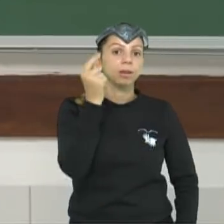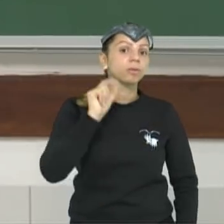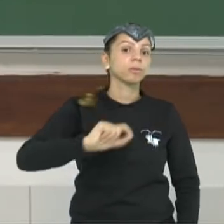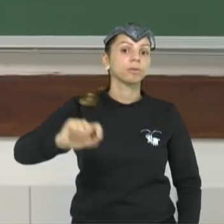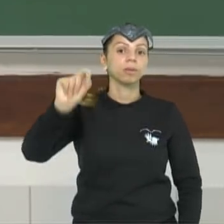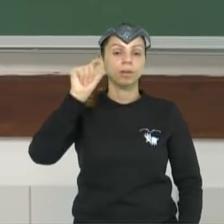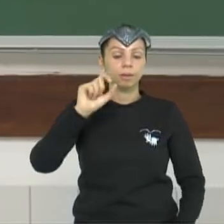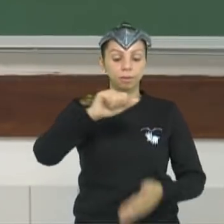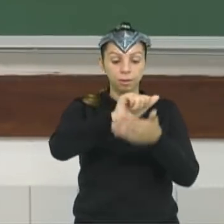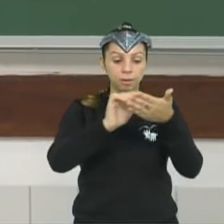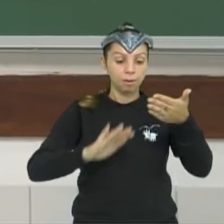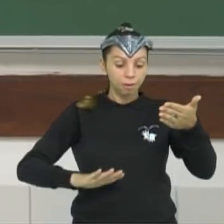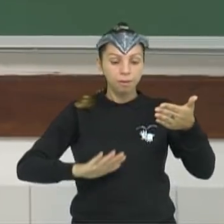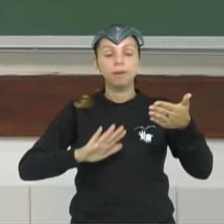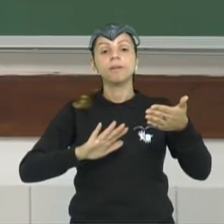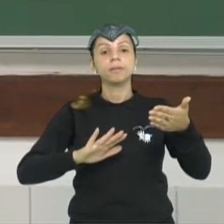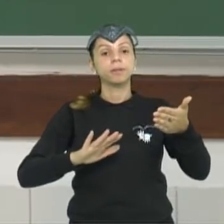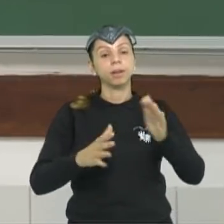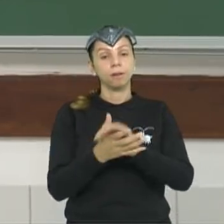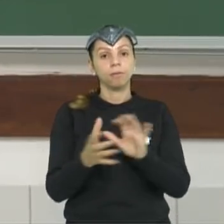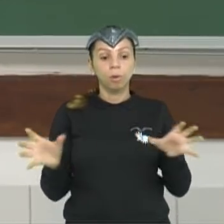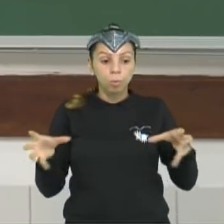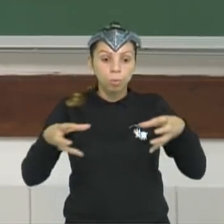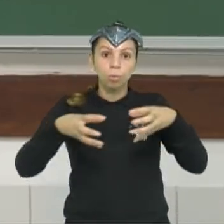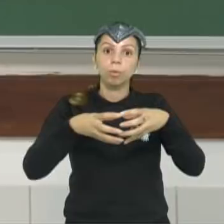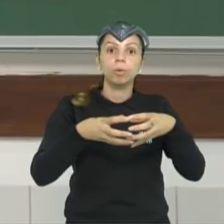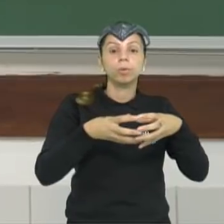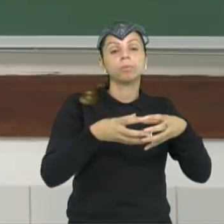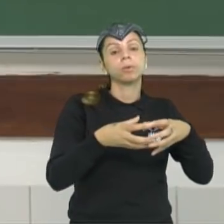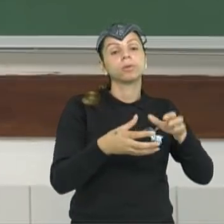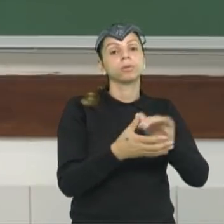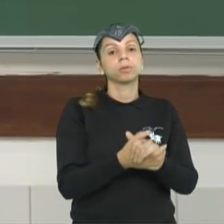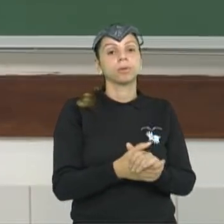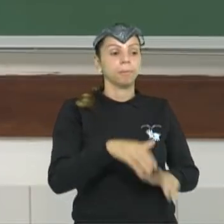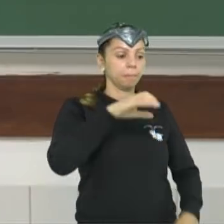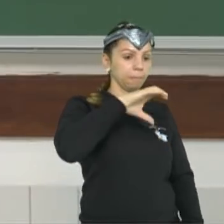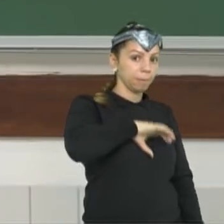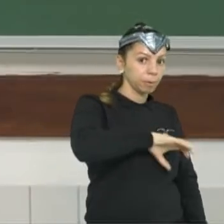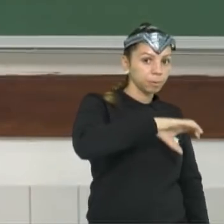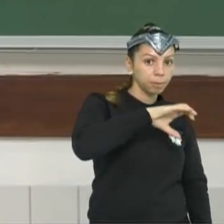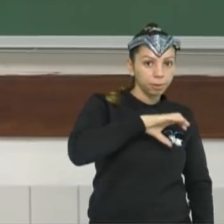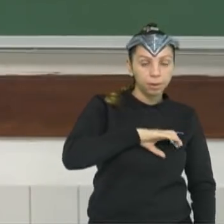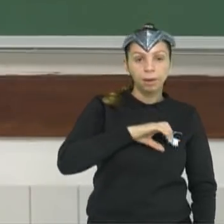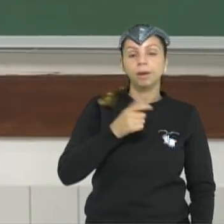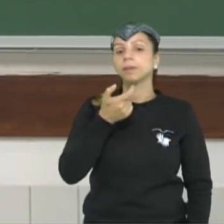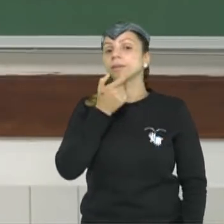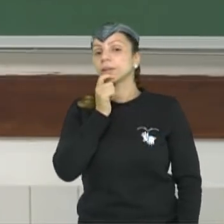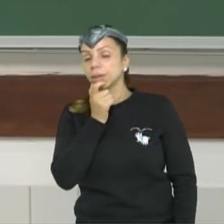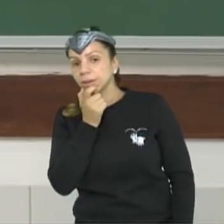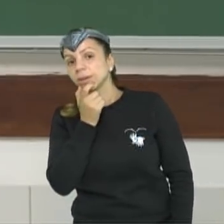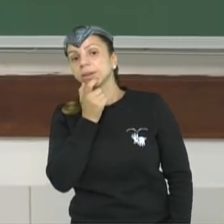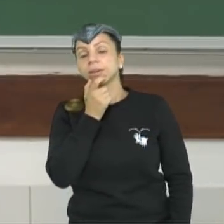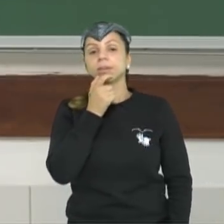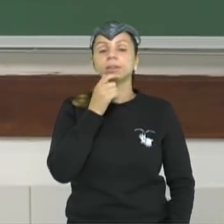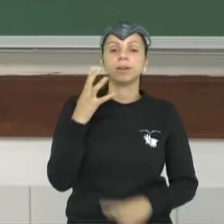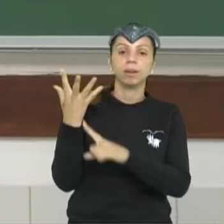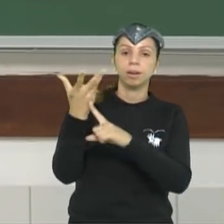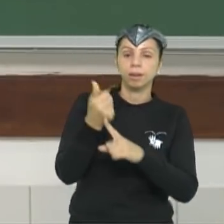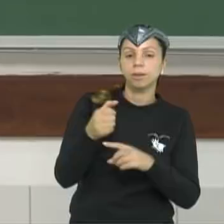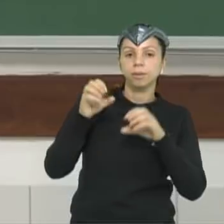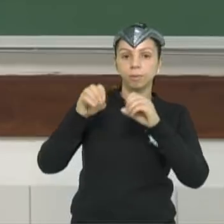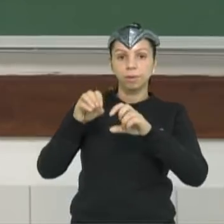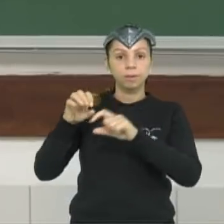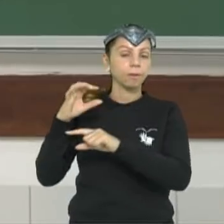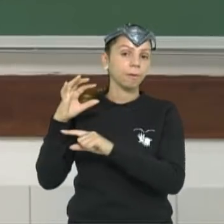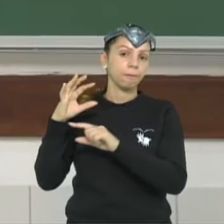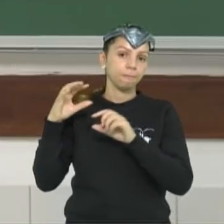que essa atividade é uma atividade coletiva das disciplinas de inglês, língua portuguesa, artes e